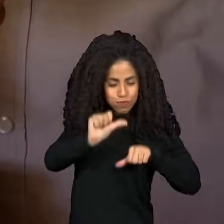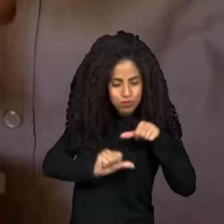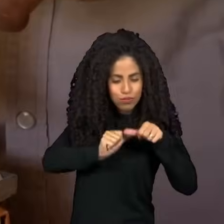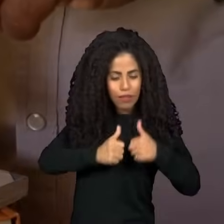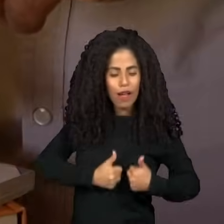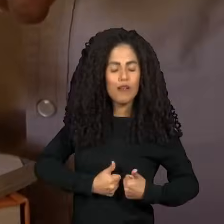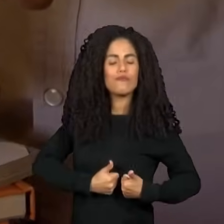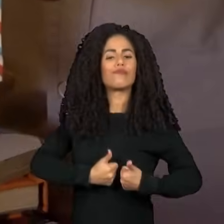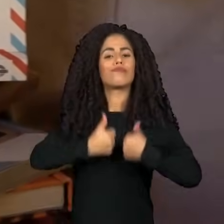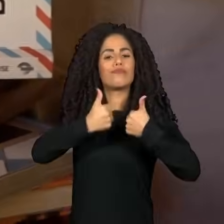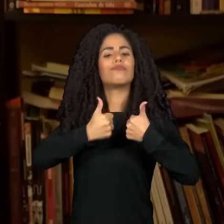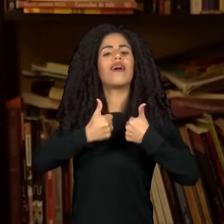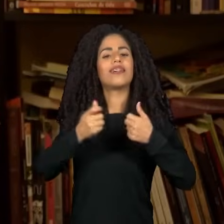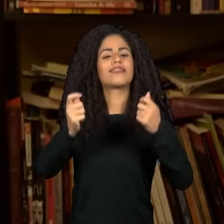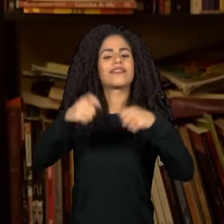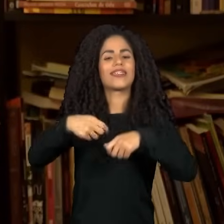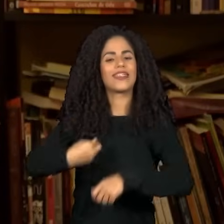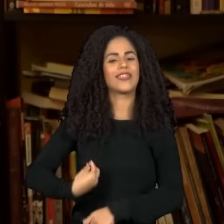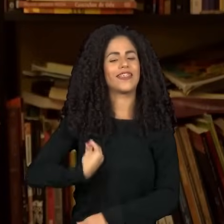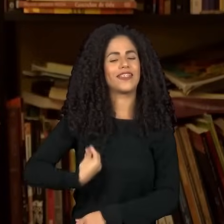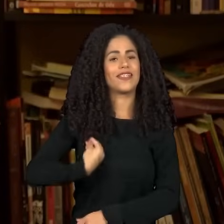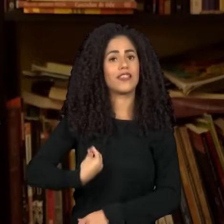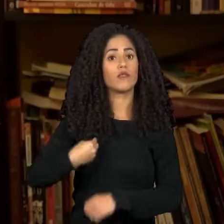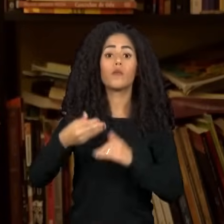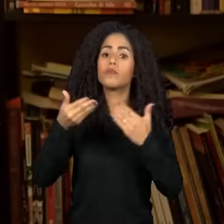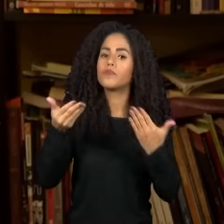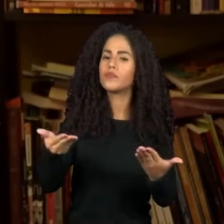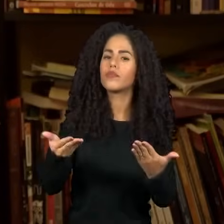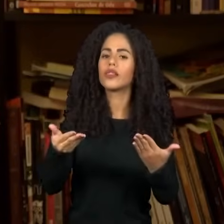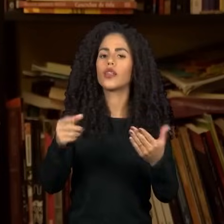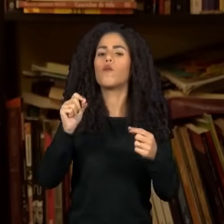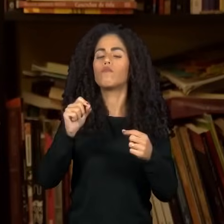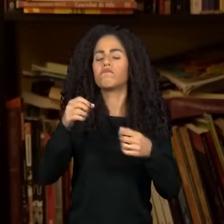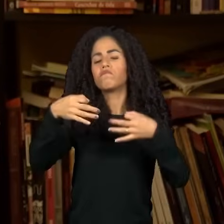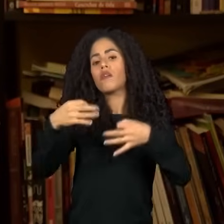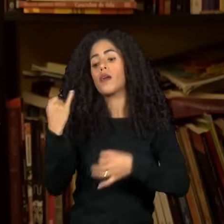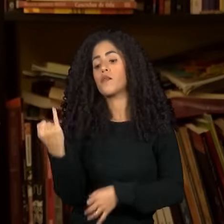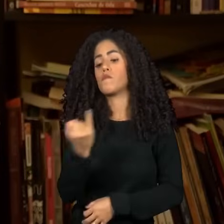restauração do existir. Então, isso talvez seja um ponto de